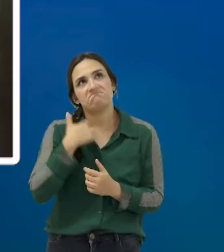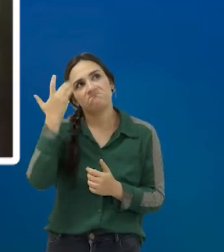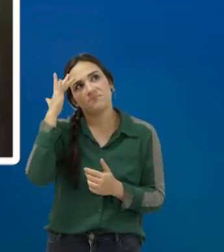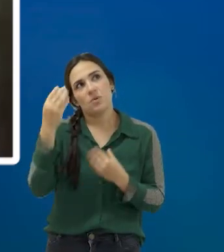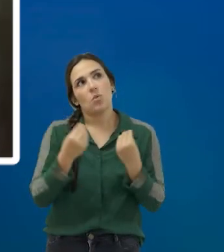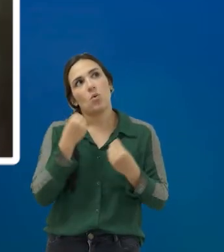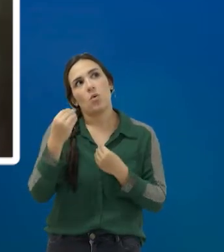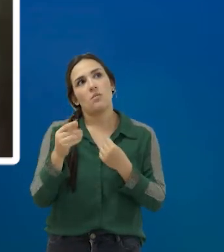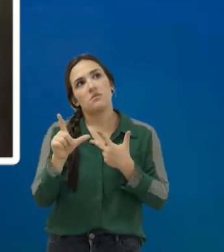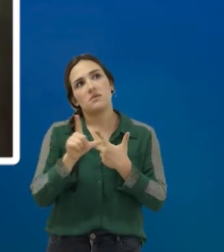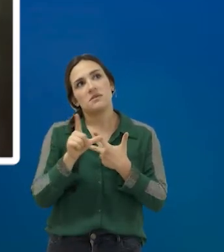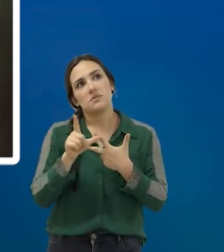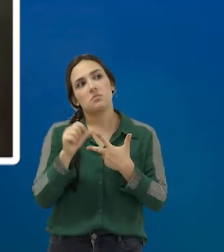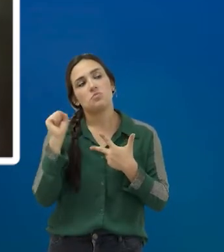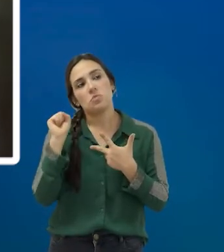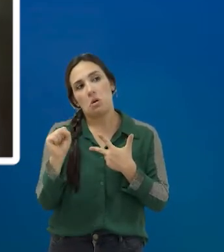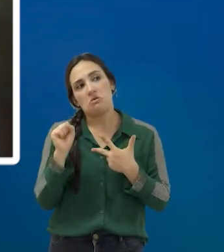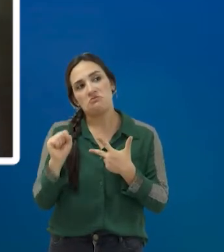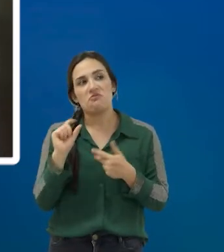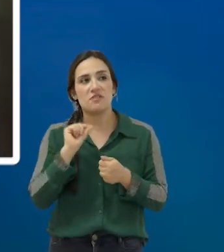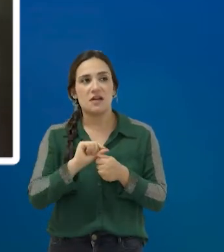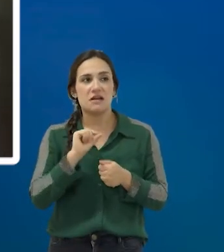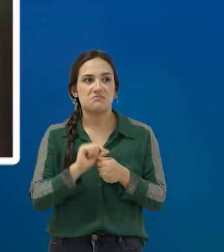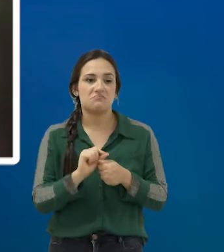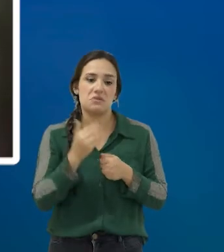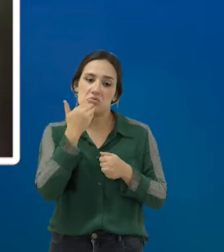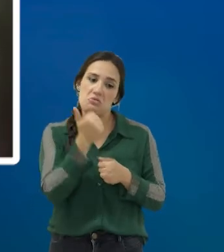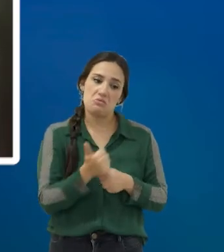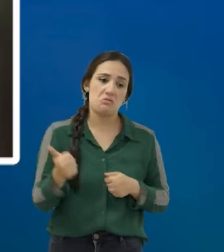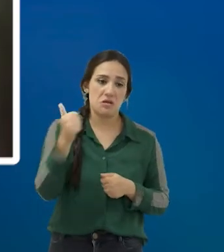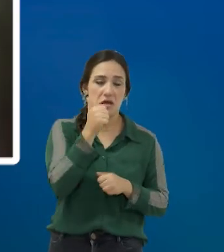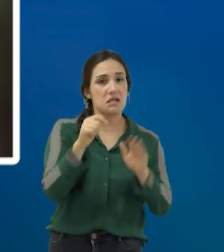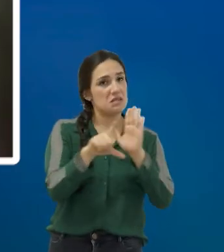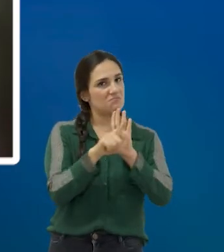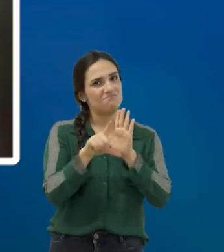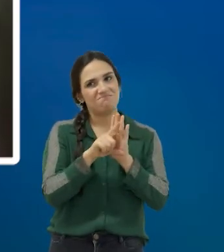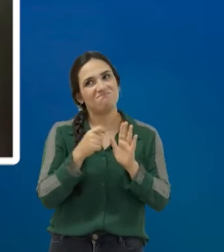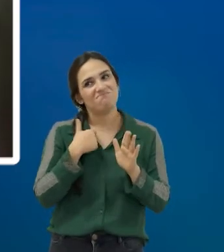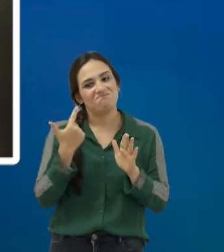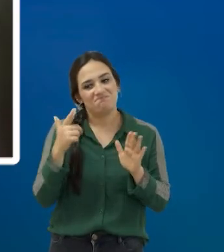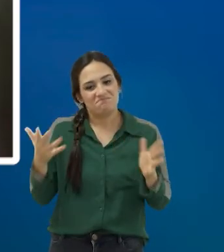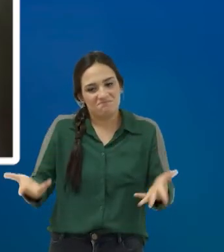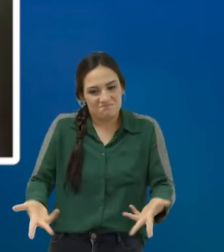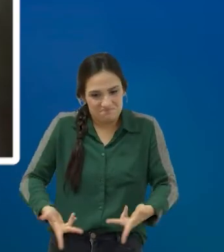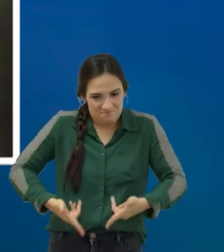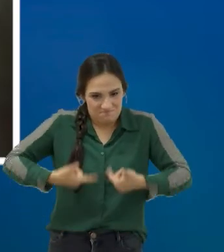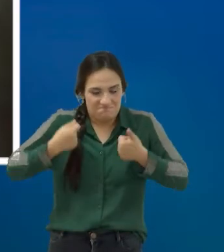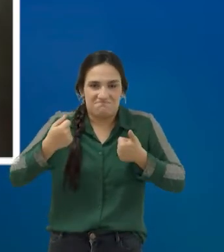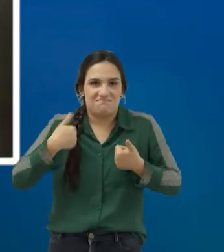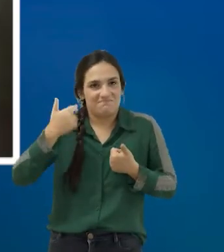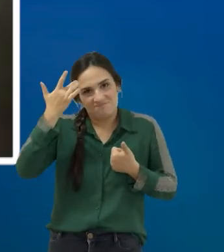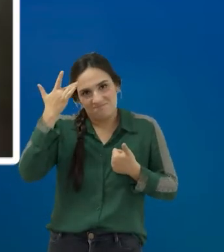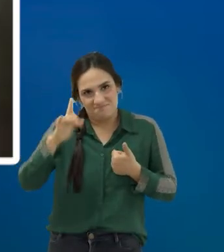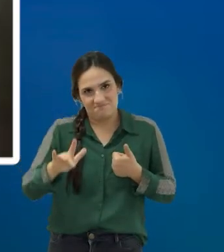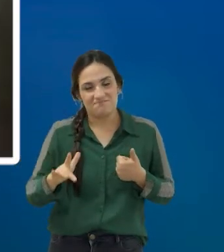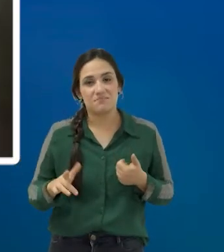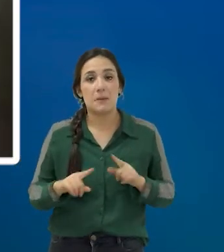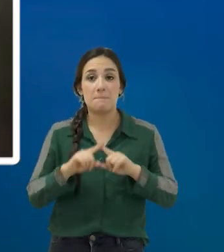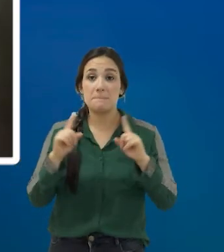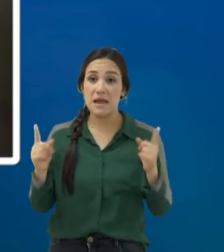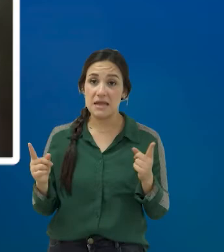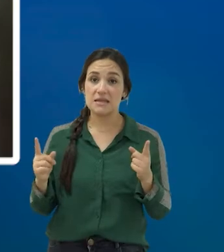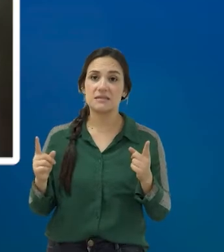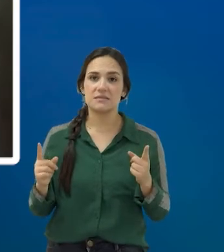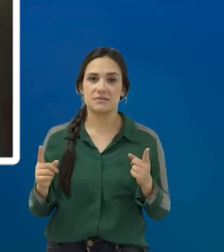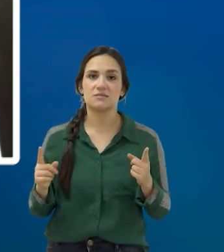vem à mente o que o poder legislativo, em termos de aperfeiçoar a legislação, que assim, eu não sou tão conhecedor dos detalhes